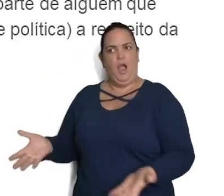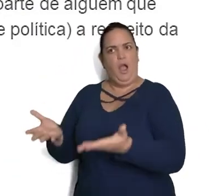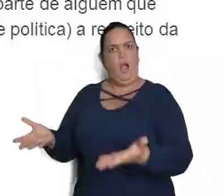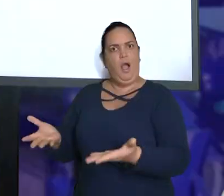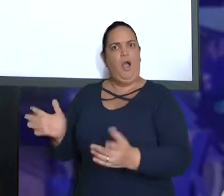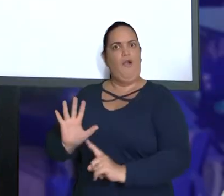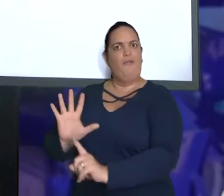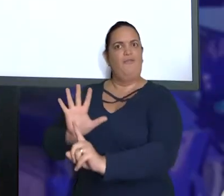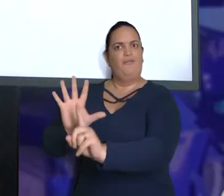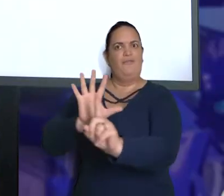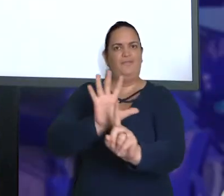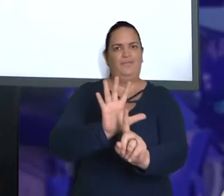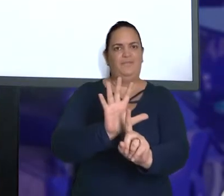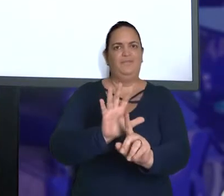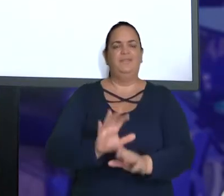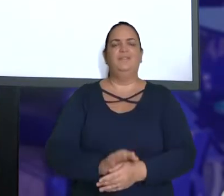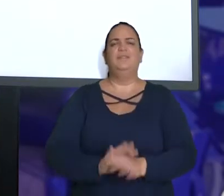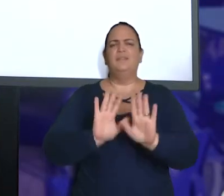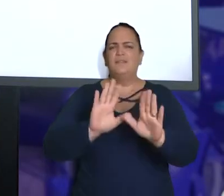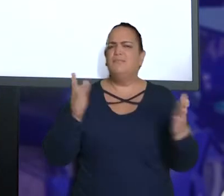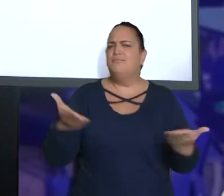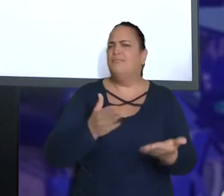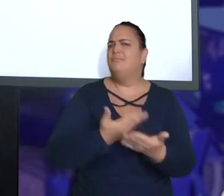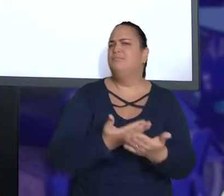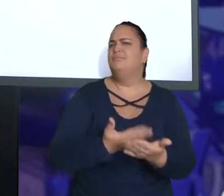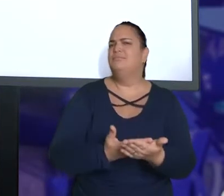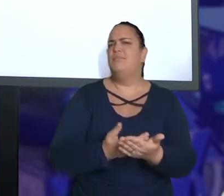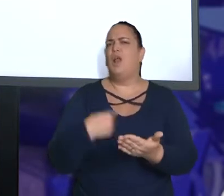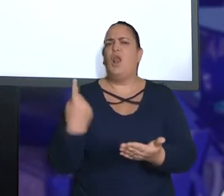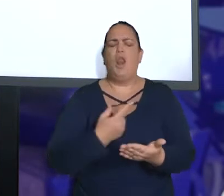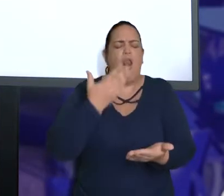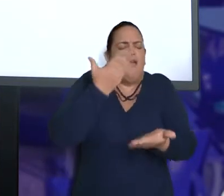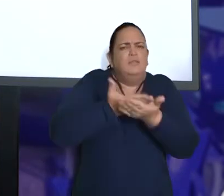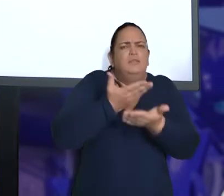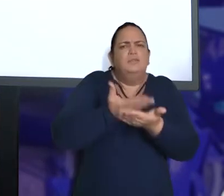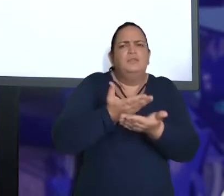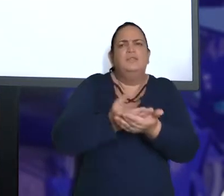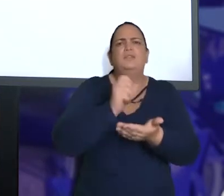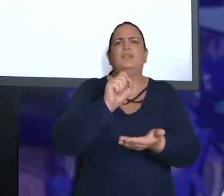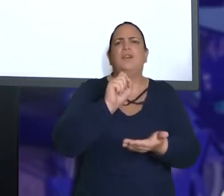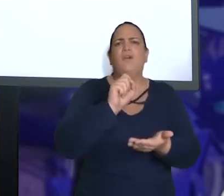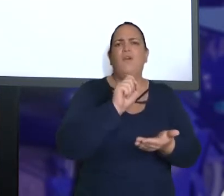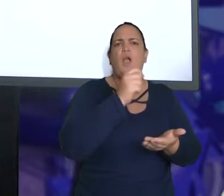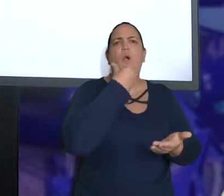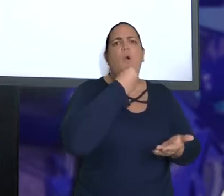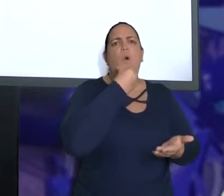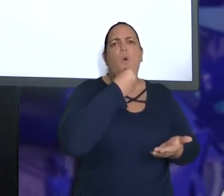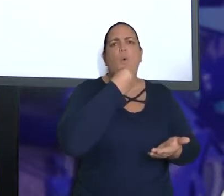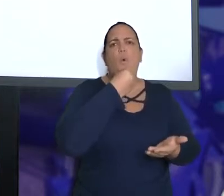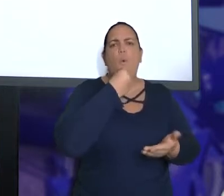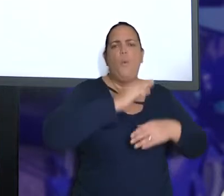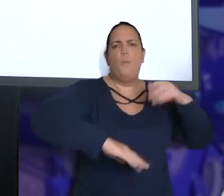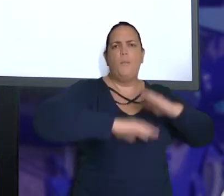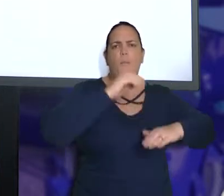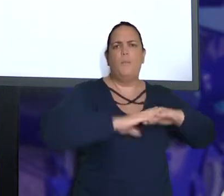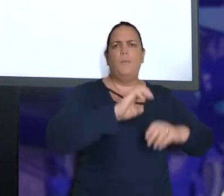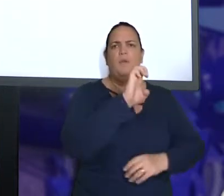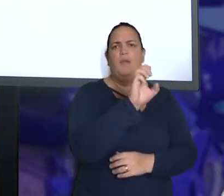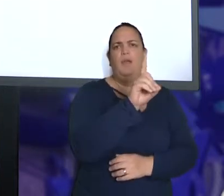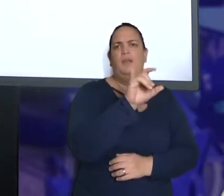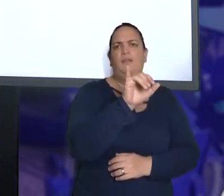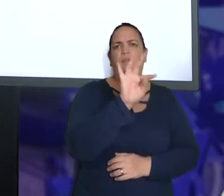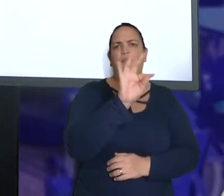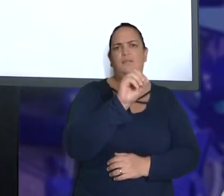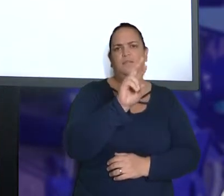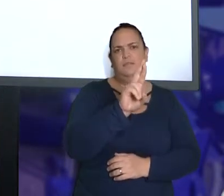Nessa aula, a gente vai estudar uma carta que foi escrita por um editor de uma editora. Se você não sabe, um editor é alguém